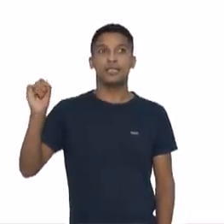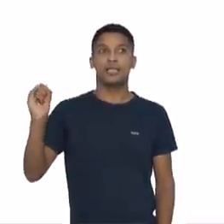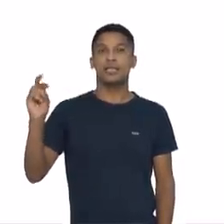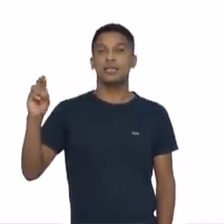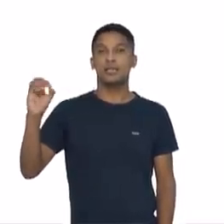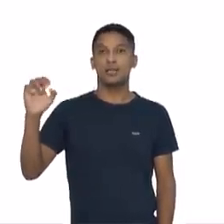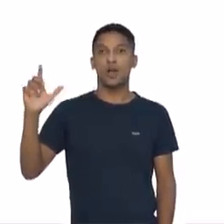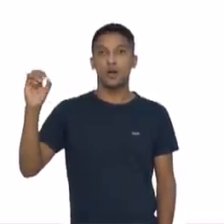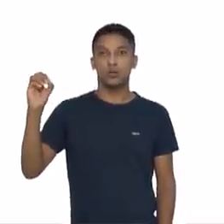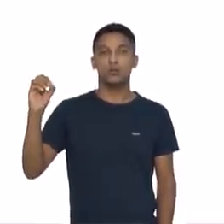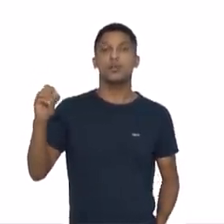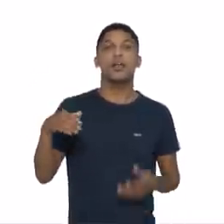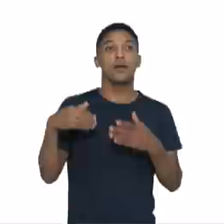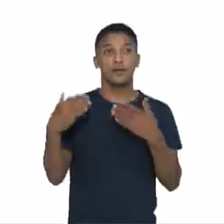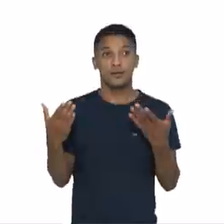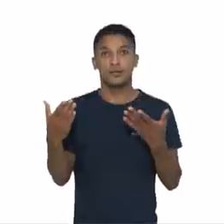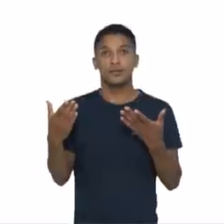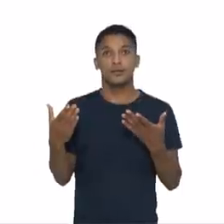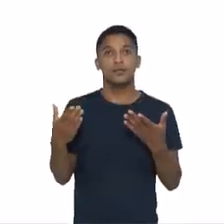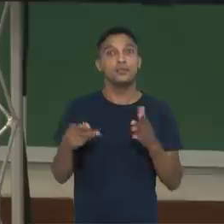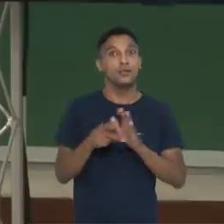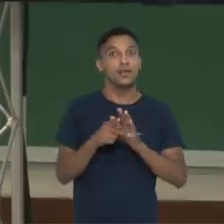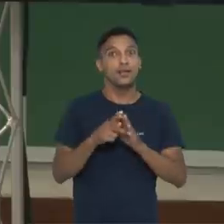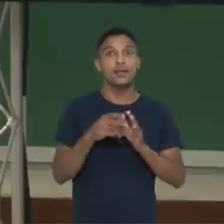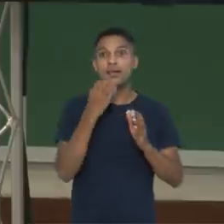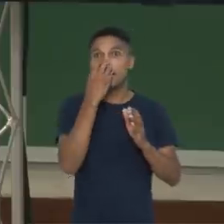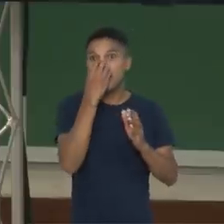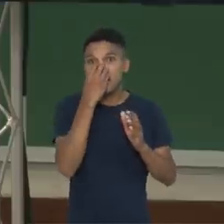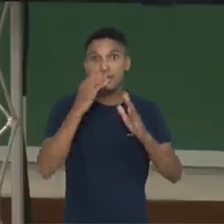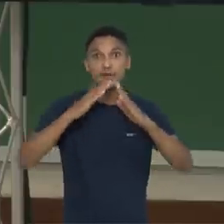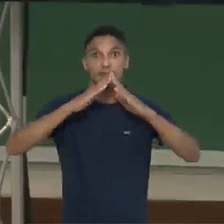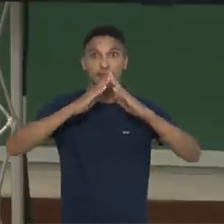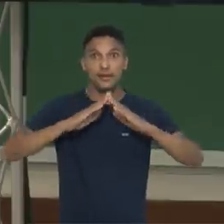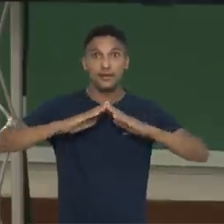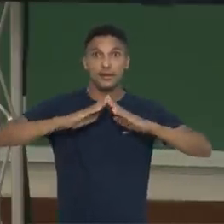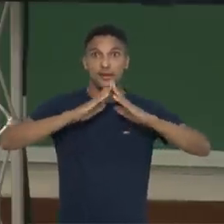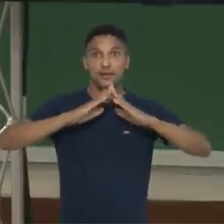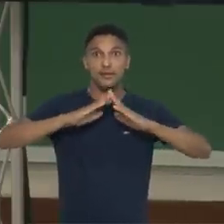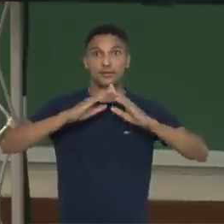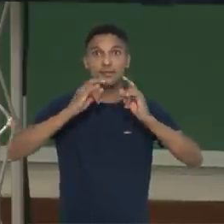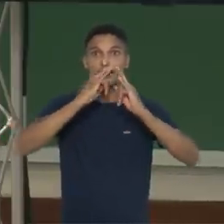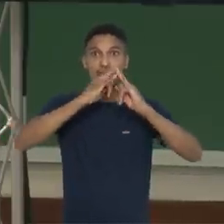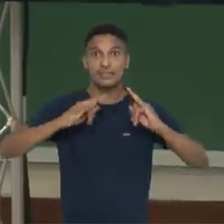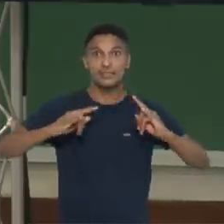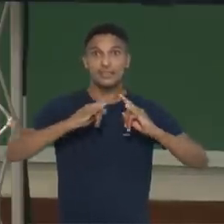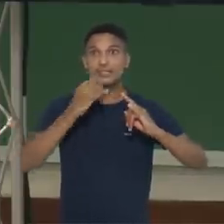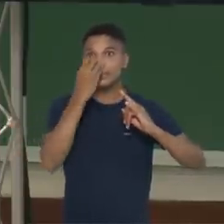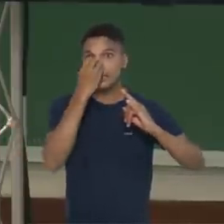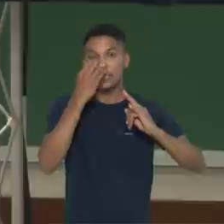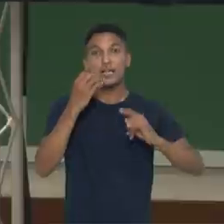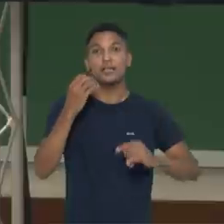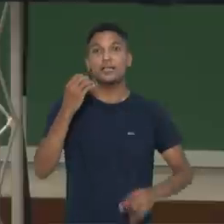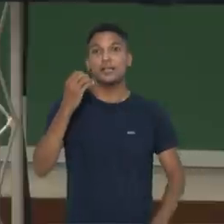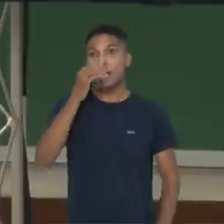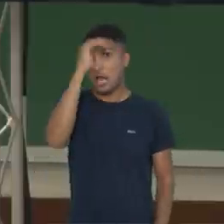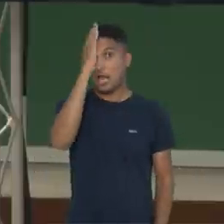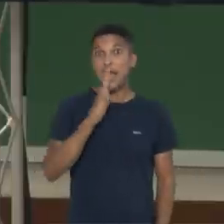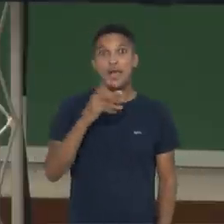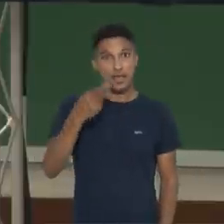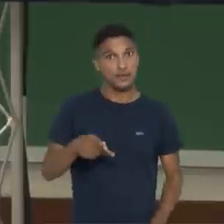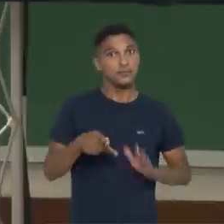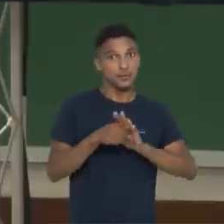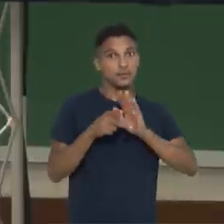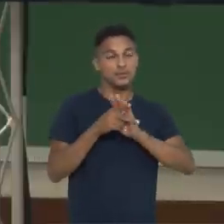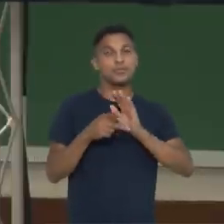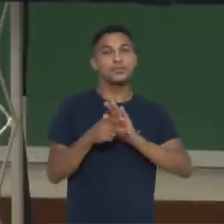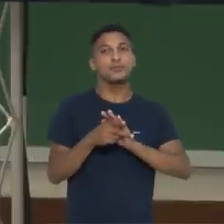magia do circo para todos. Então, também são brasileiros que estão pesquisando artes do circo por muito tempo, né? E